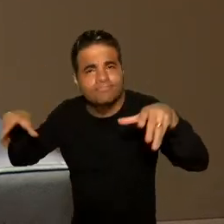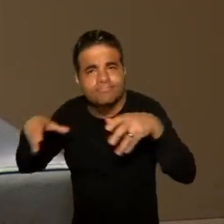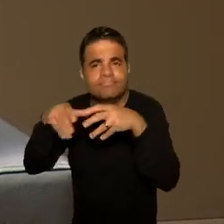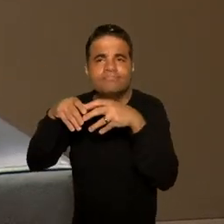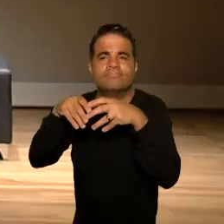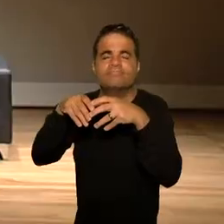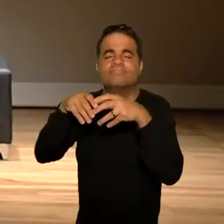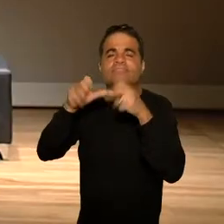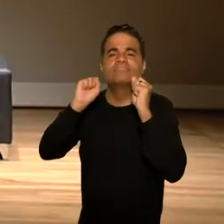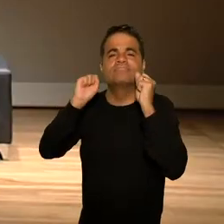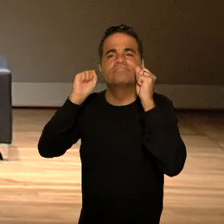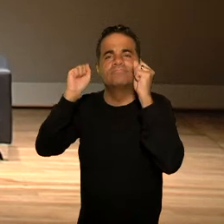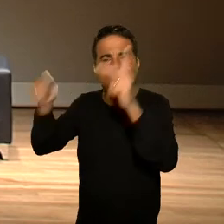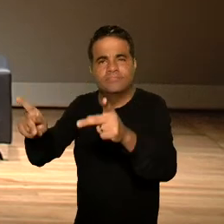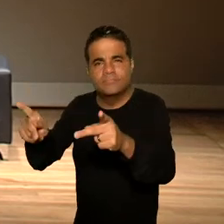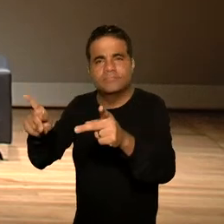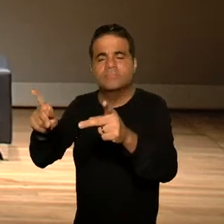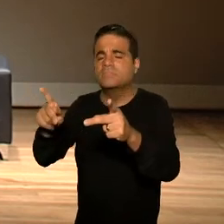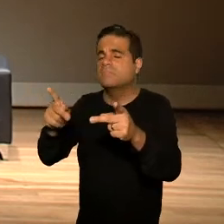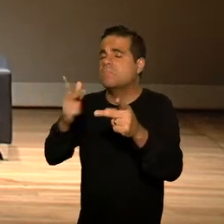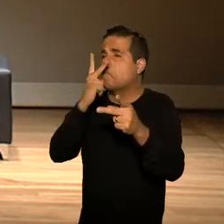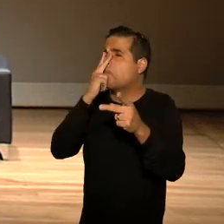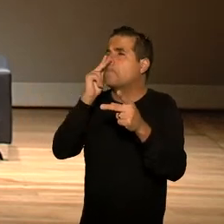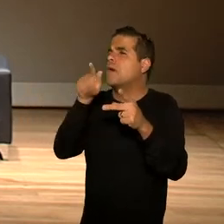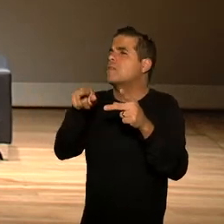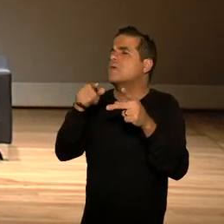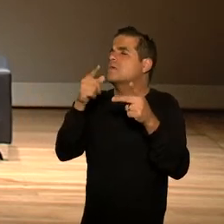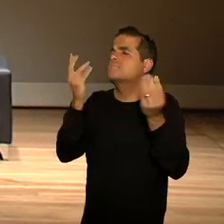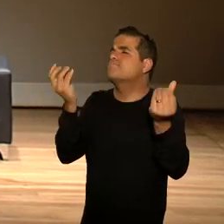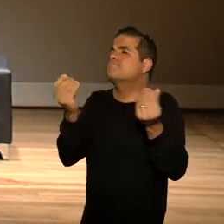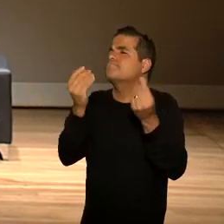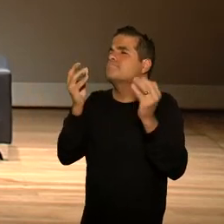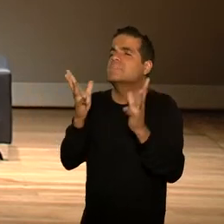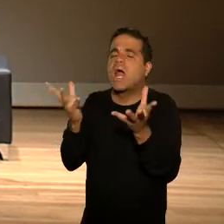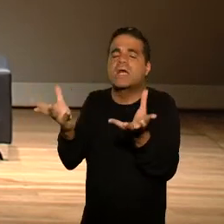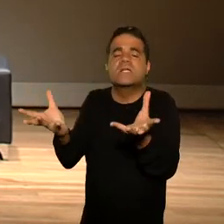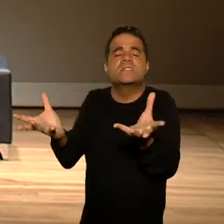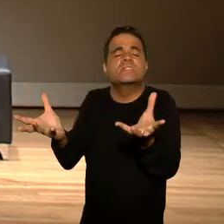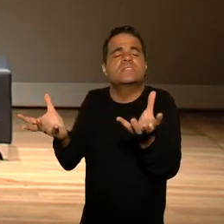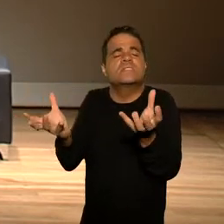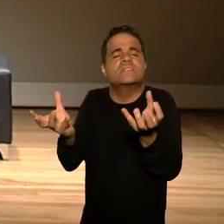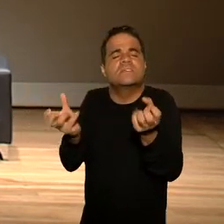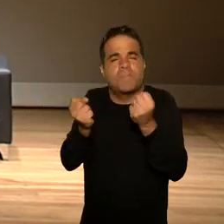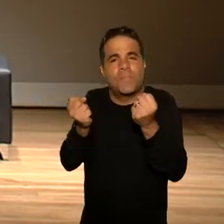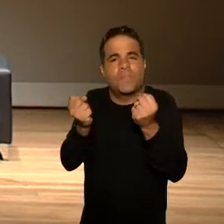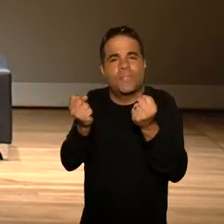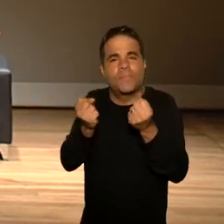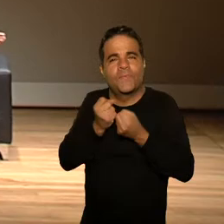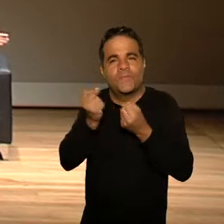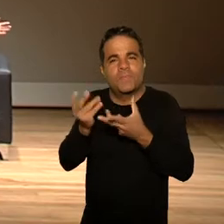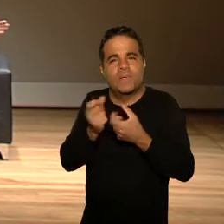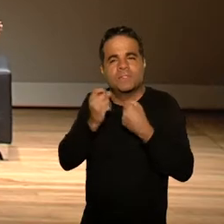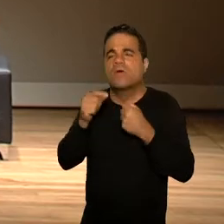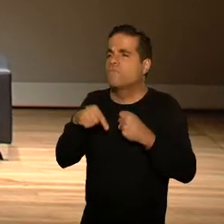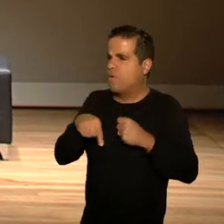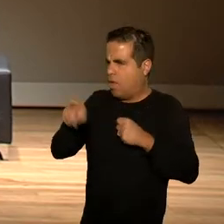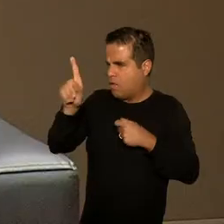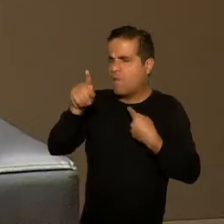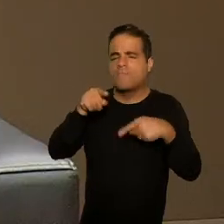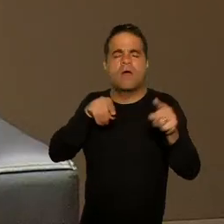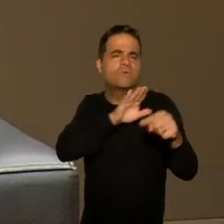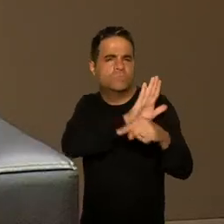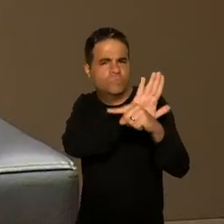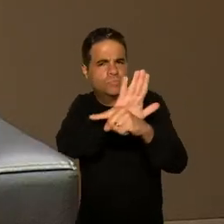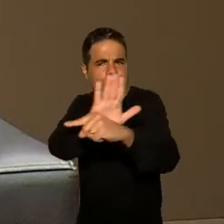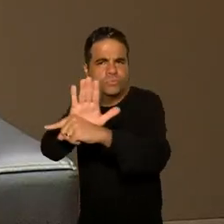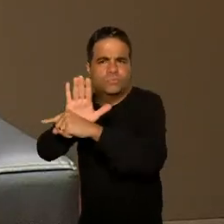naquela visita mediada ele tá como eles estão recebendo aquelas informações então ele vai guiando as pessoas